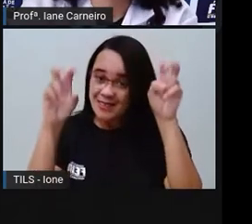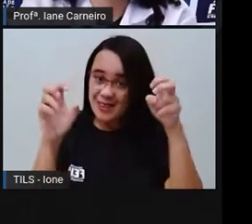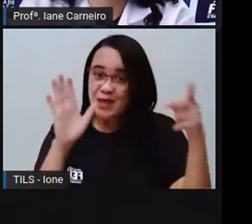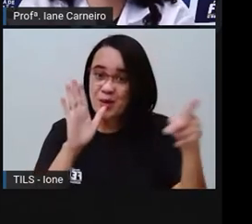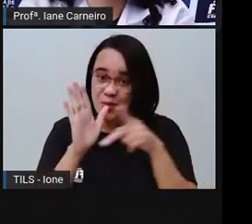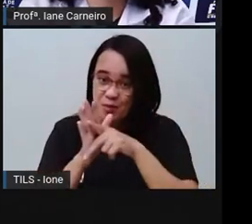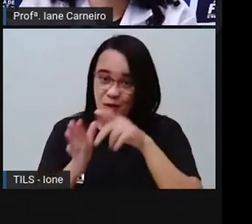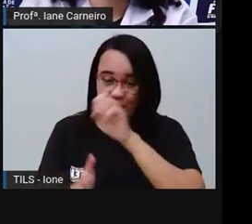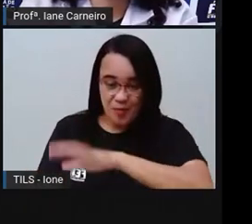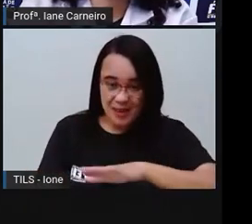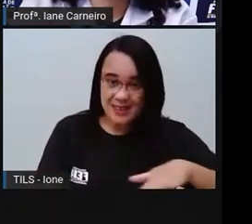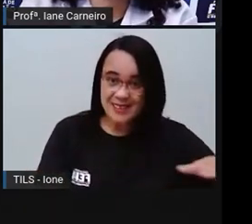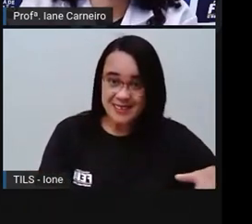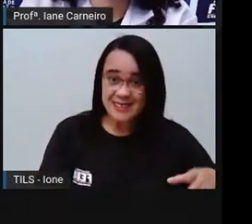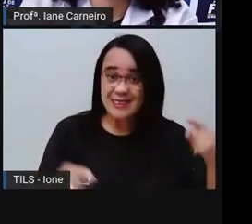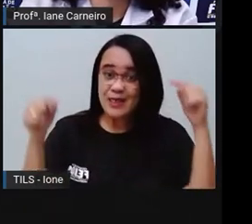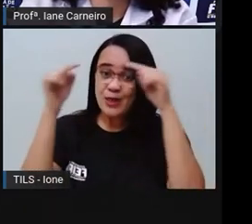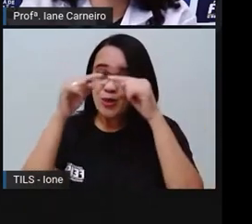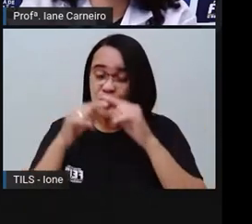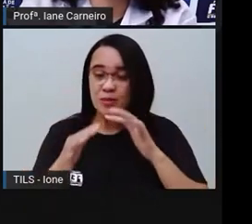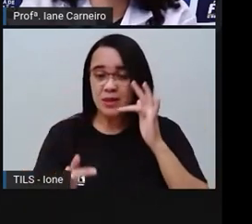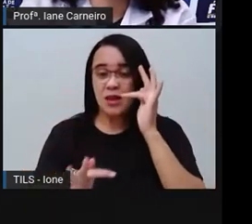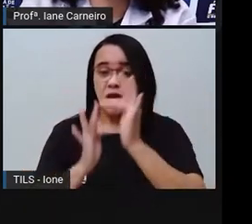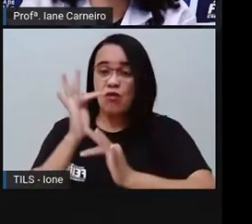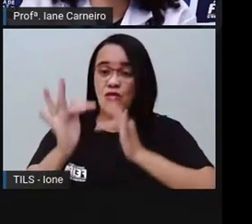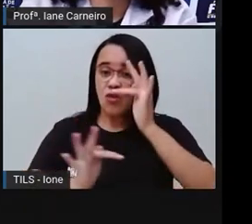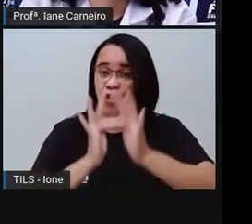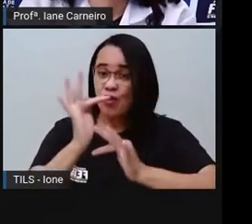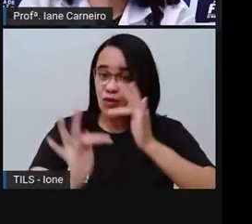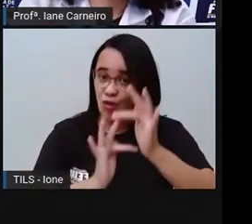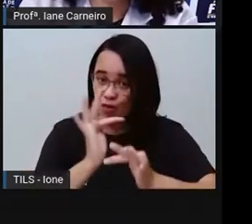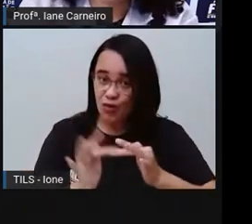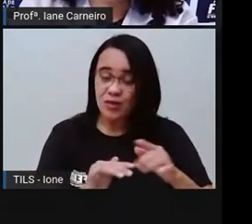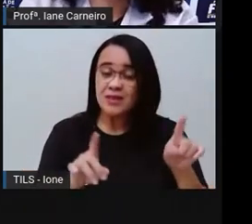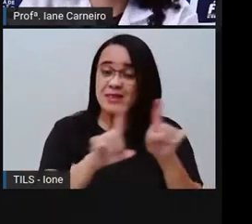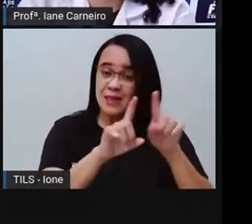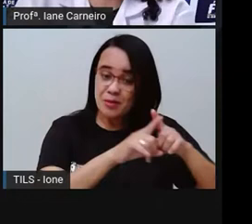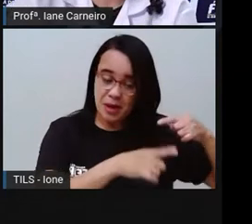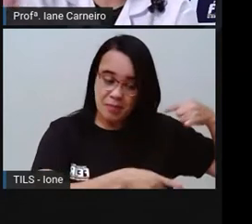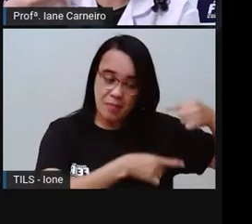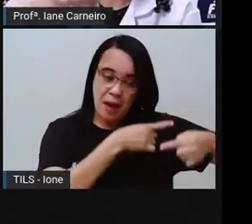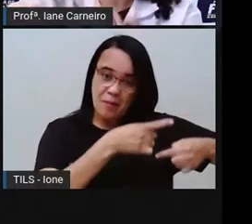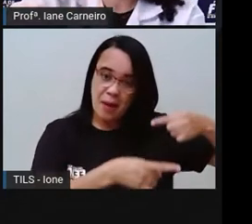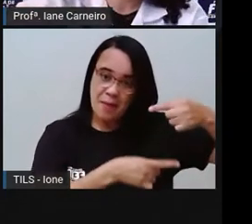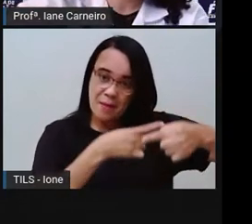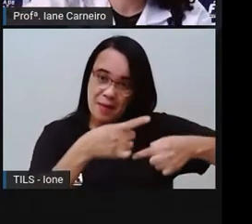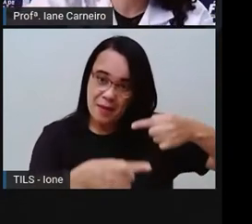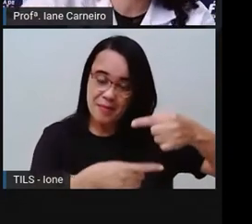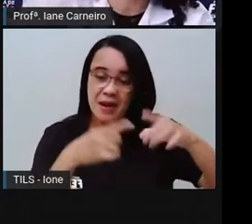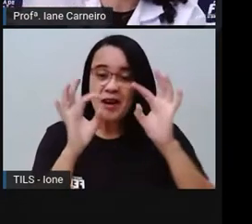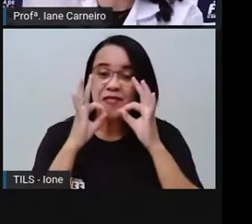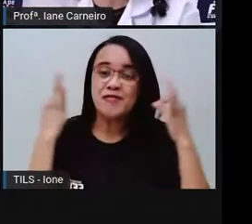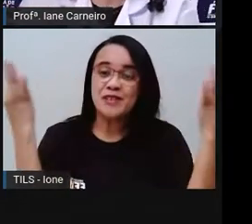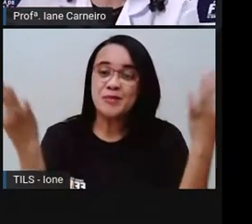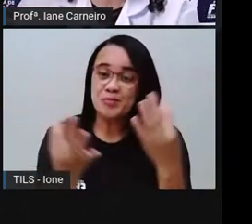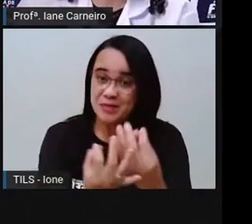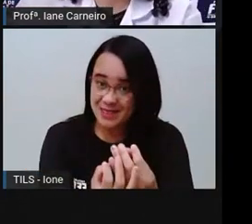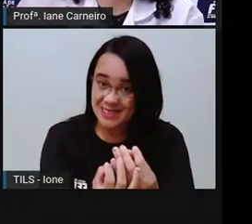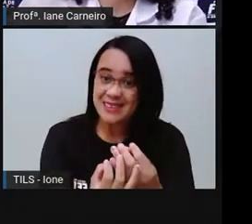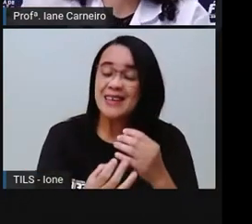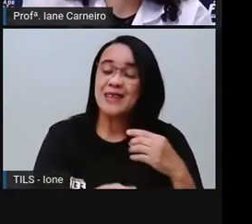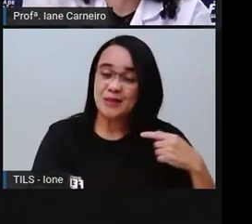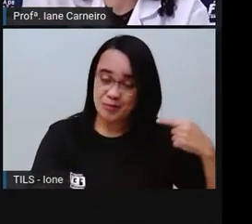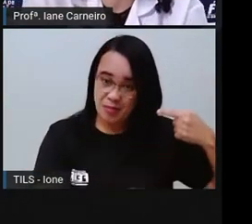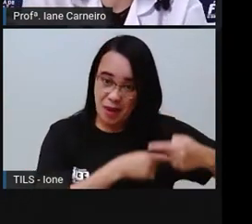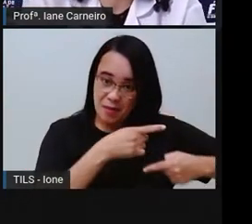brasileiro e são passadas de geração em geração então foi que a Carol falou lá no início né que